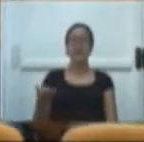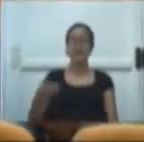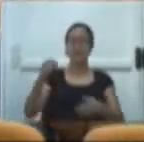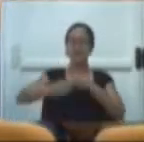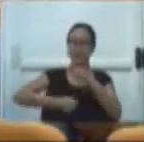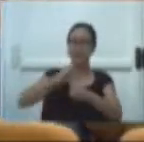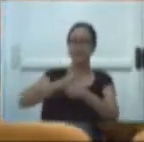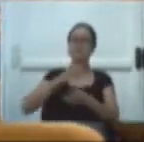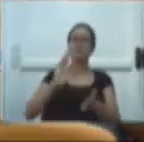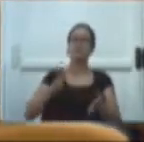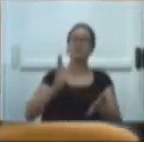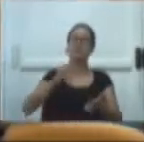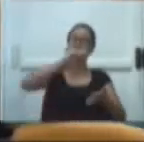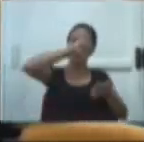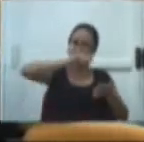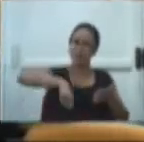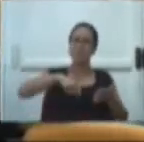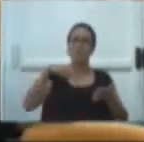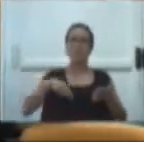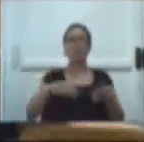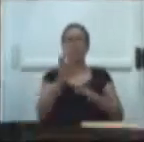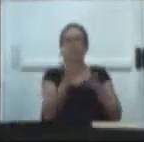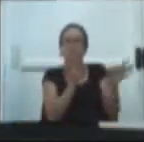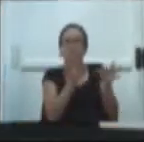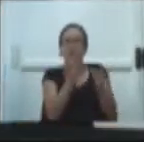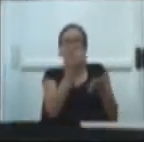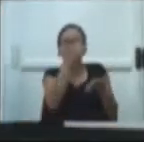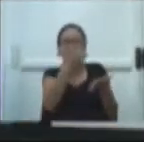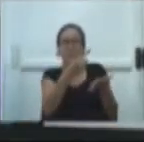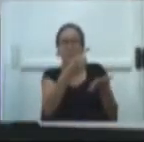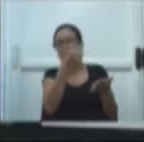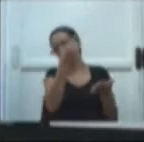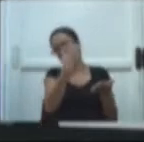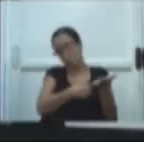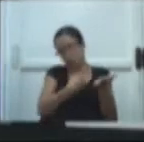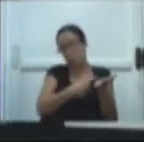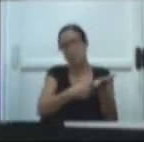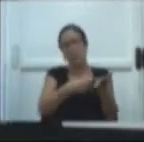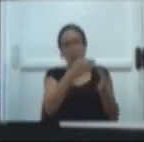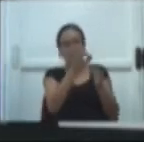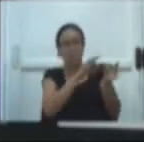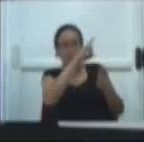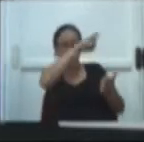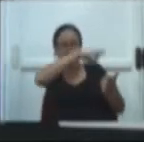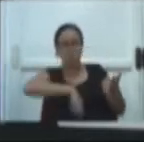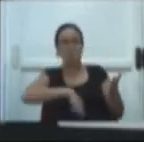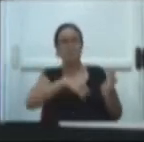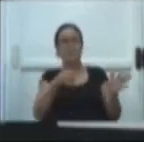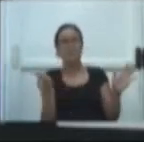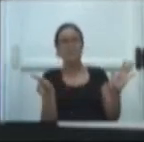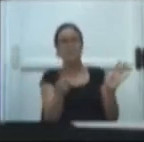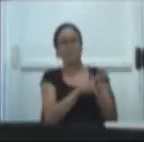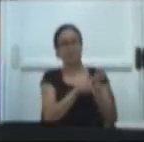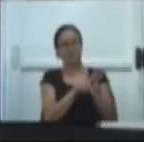plano invejável para a Câmara Municipal. Eu acho que os presidentes dessa casa têm...